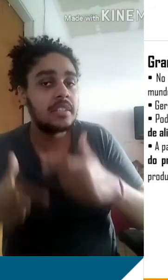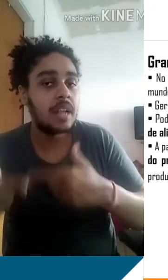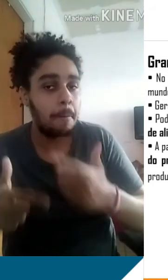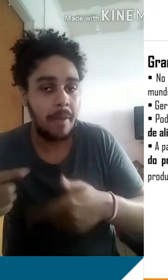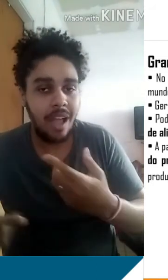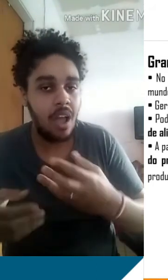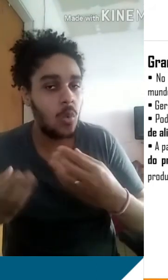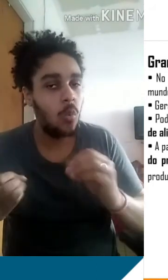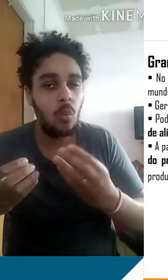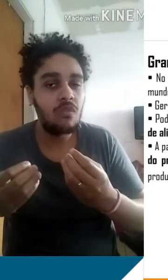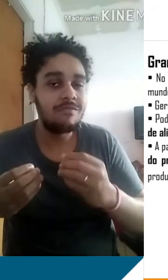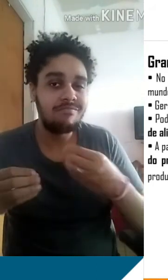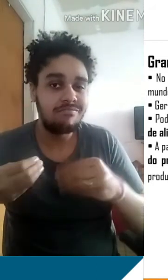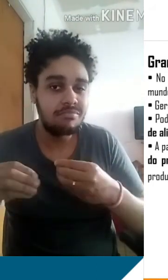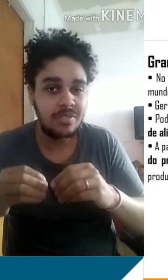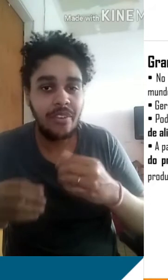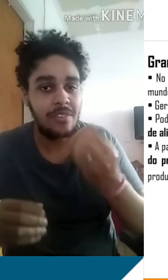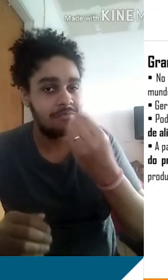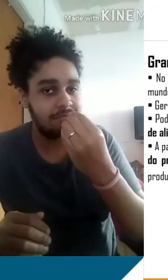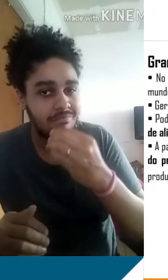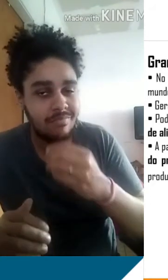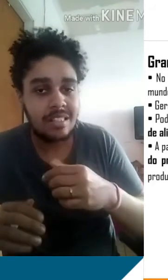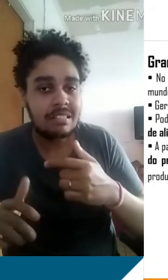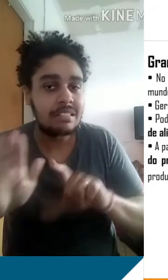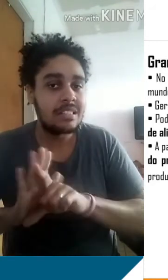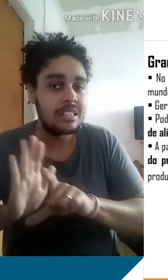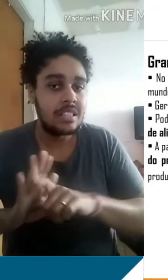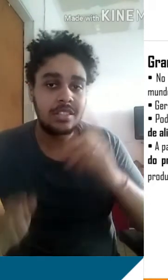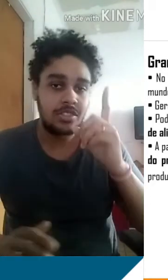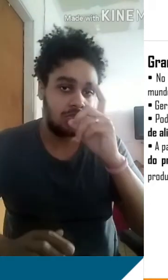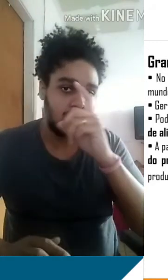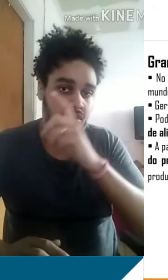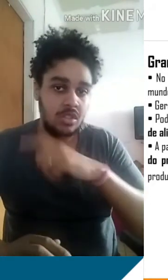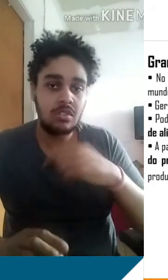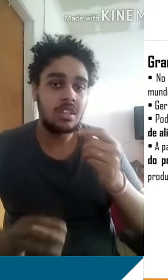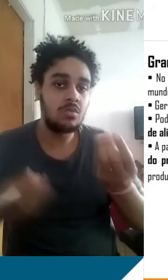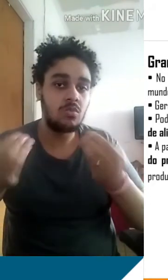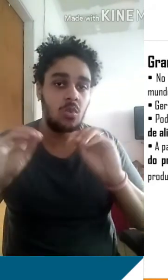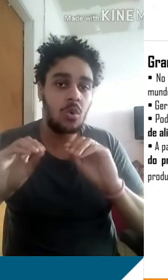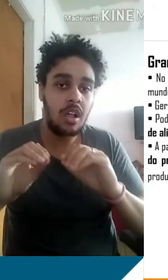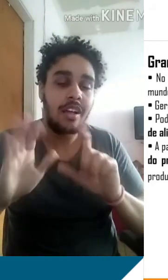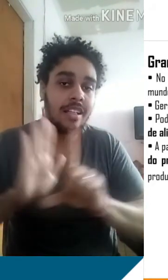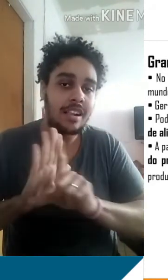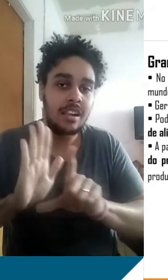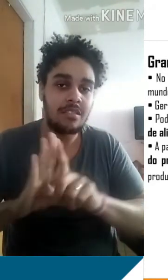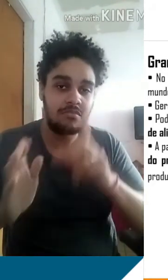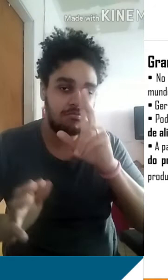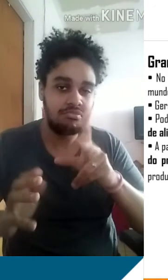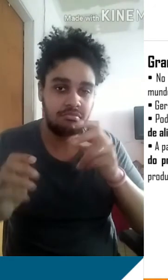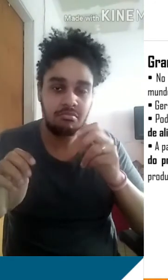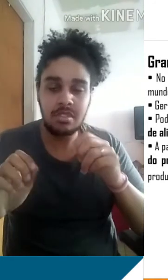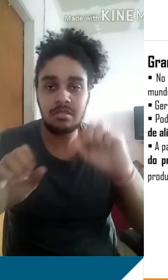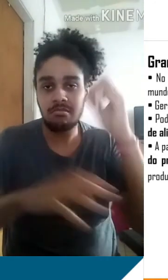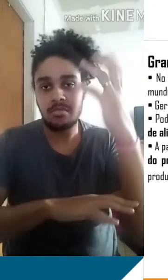dificuldade à implementação de leis mais rígidas do ponto de vista ambiental, né? Além do próprio grande fornecimento